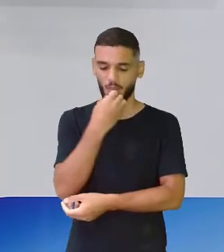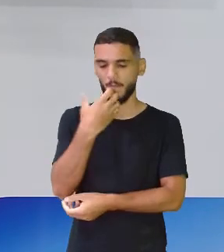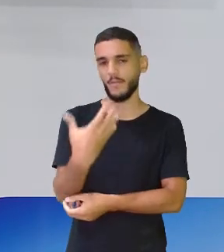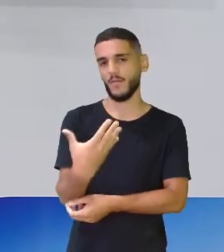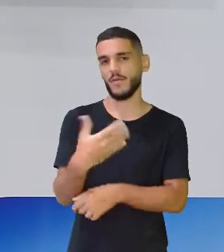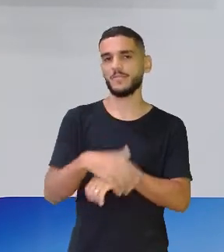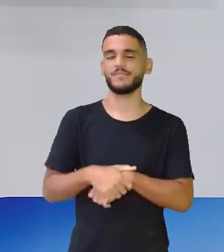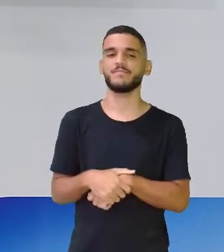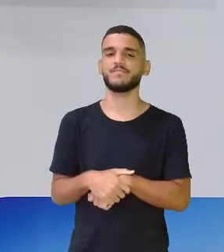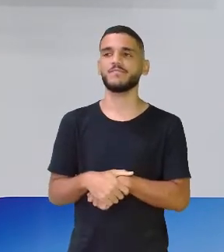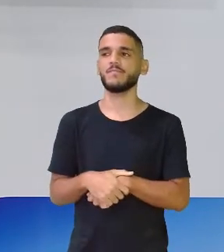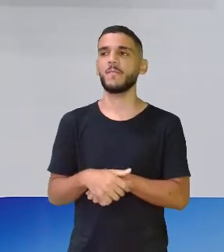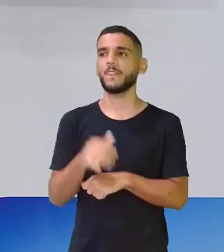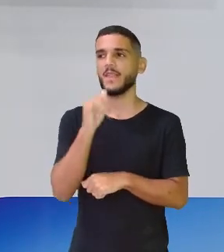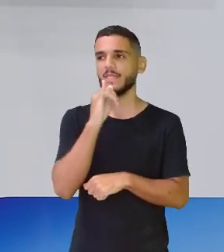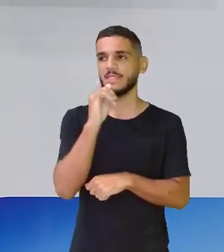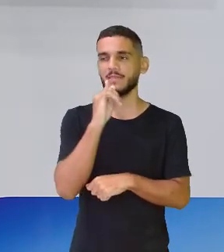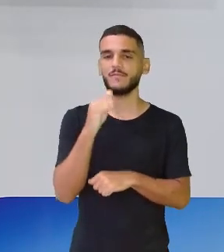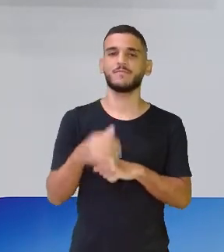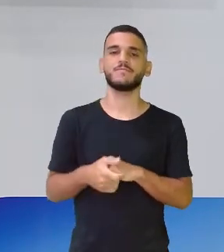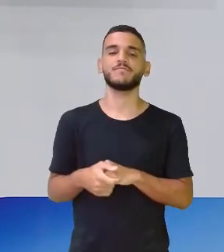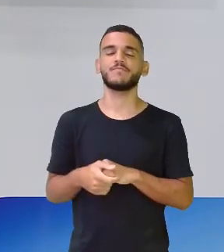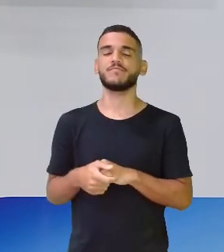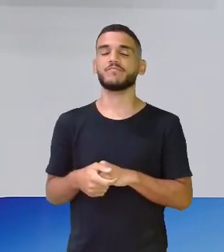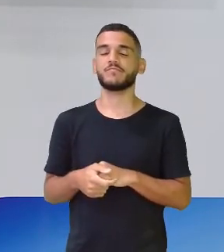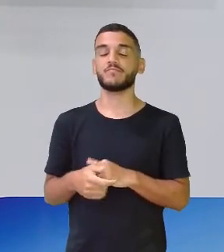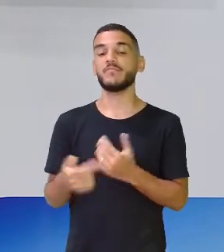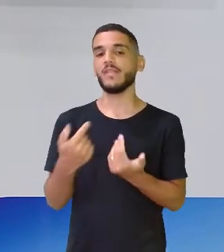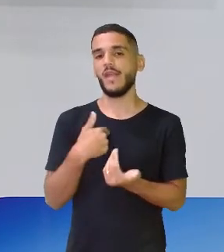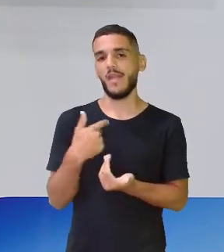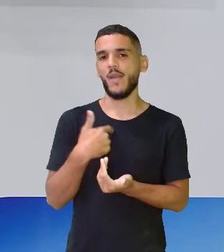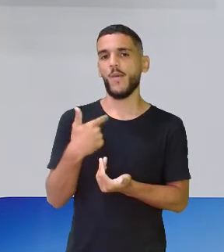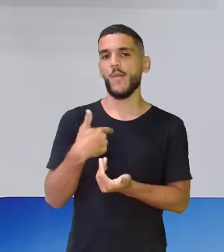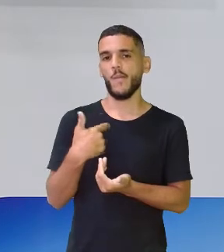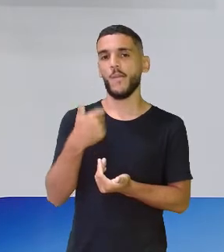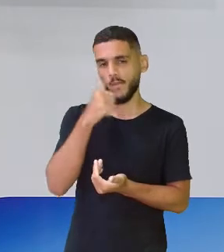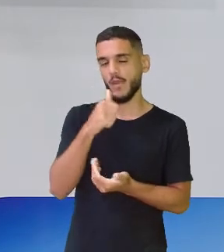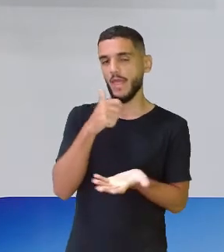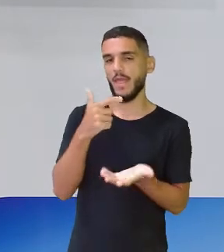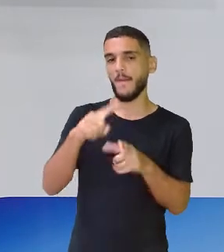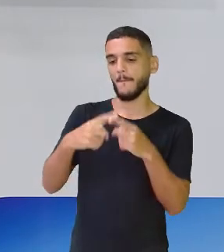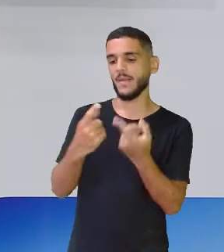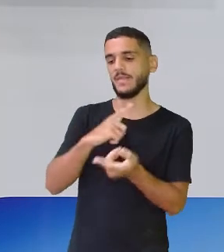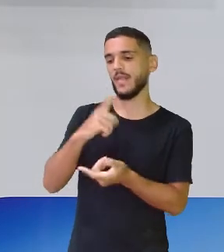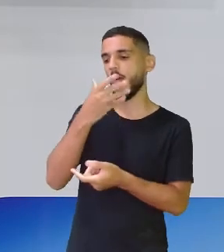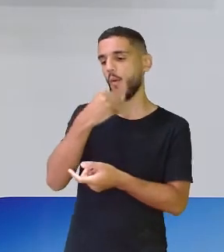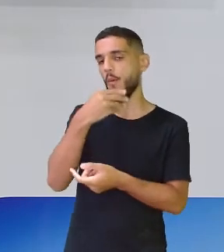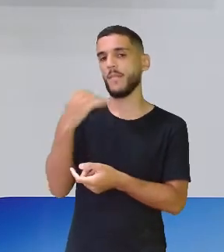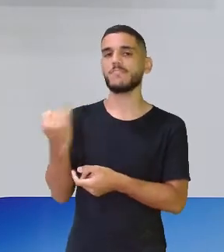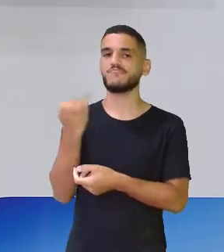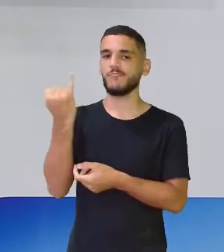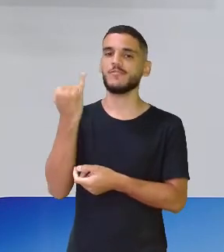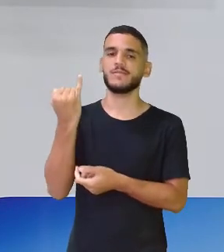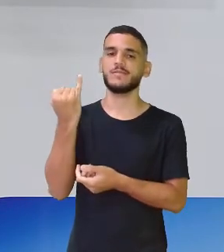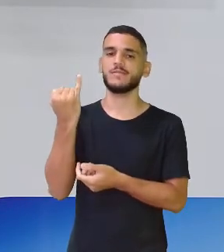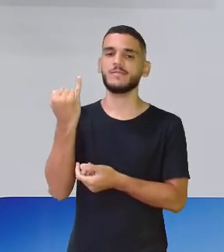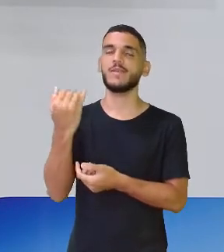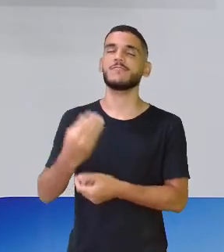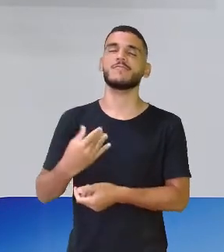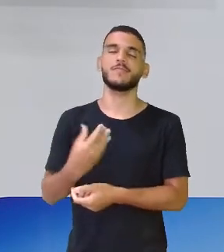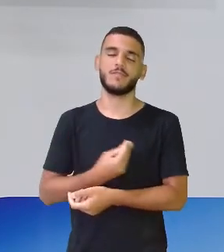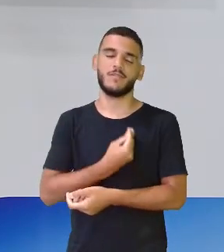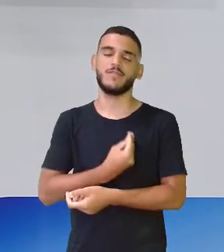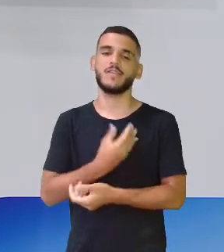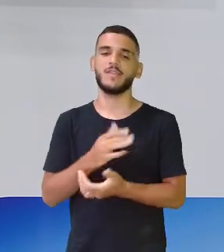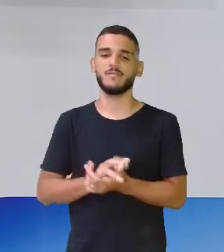sendo homem, tem homens bem importantes na minha vida. Desde a minha família, a amigos, as pessoas que trabalham comigo. Então, o que o nosso